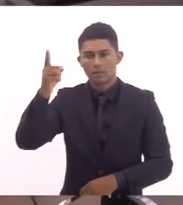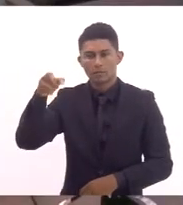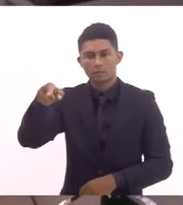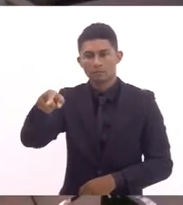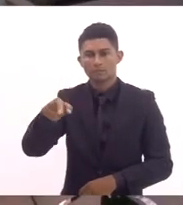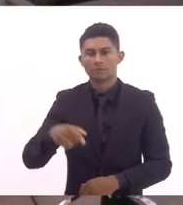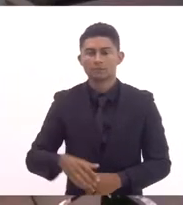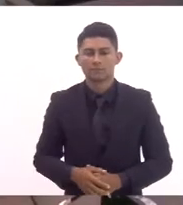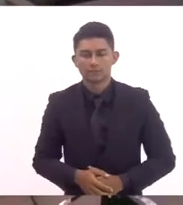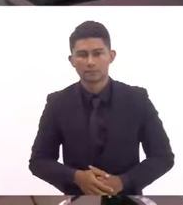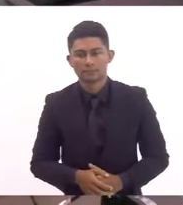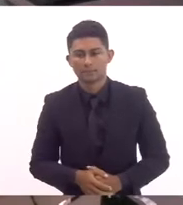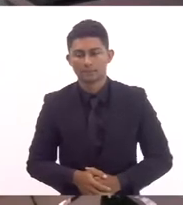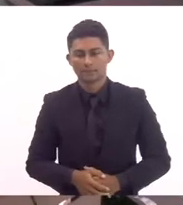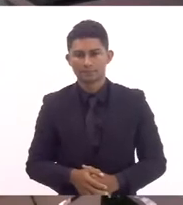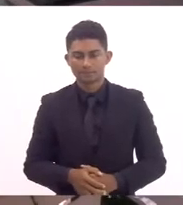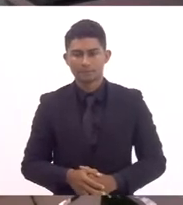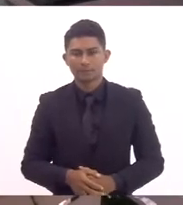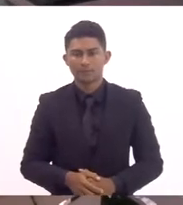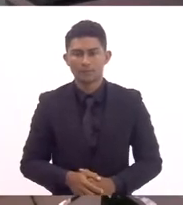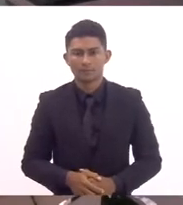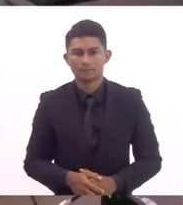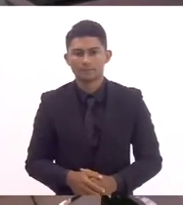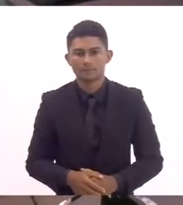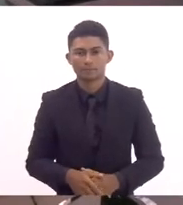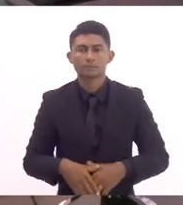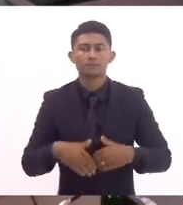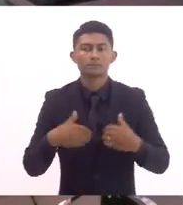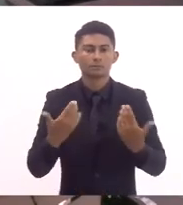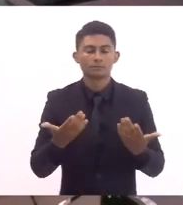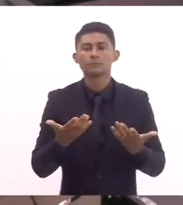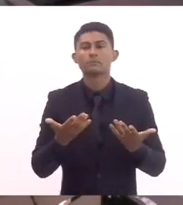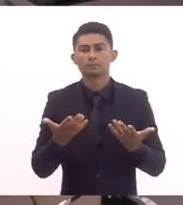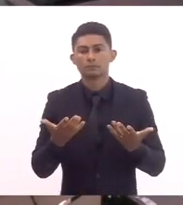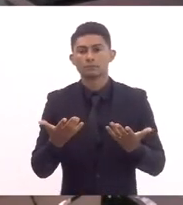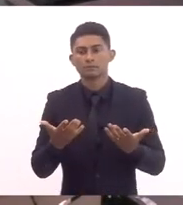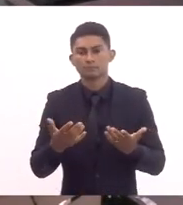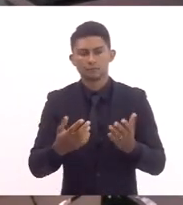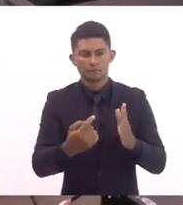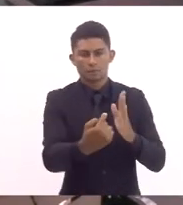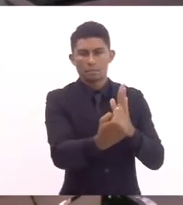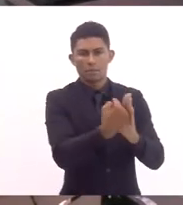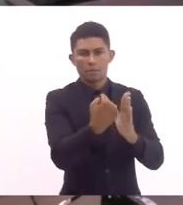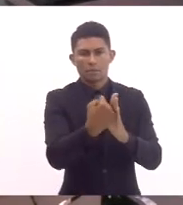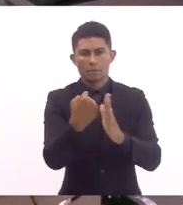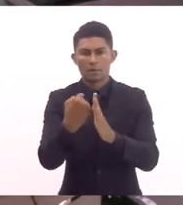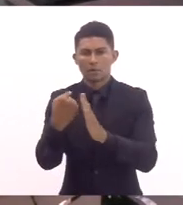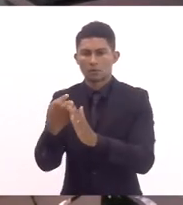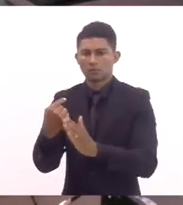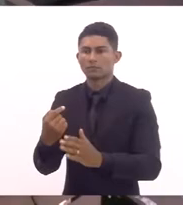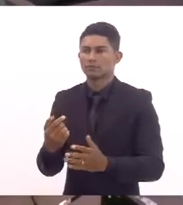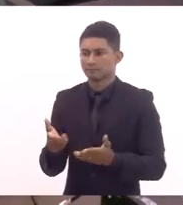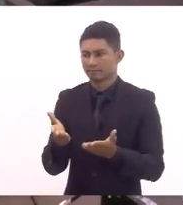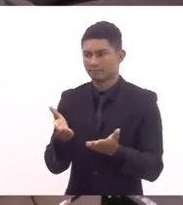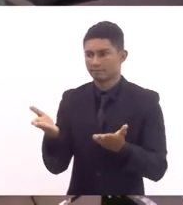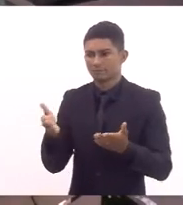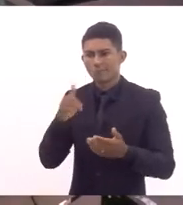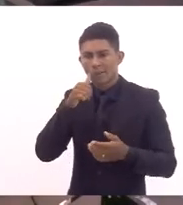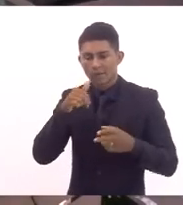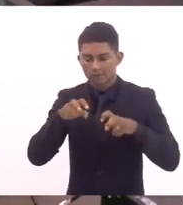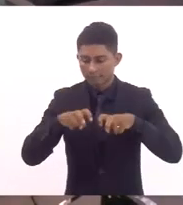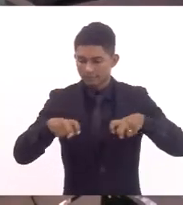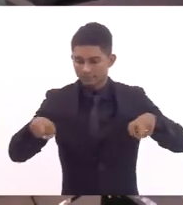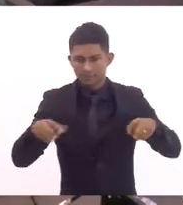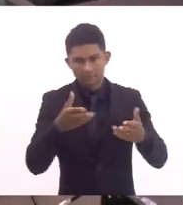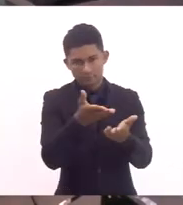ela foi a primeira Então a gente vai fazer o seguinte algumas dessas questões serão seguramente dirigidas às mulheres que